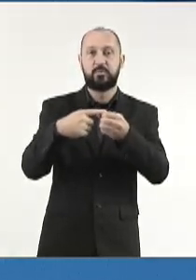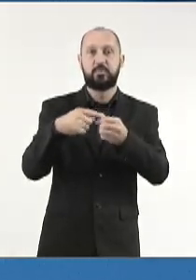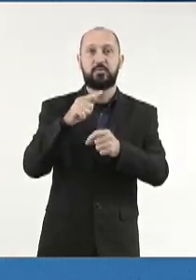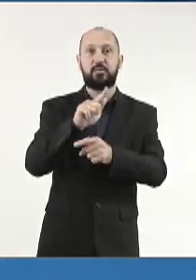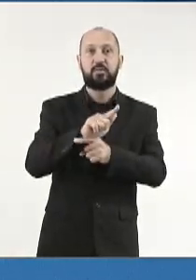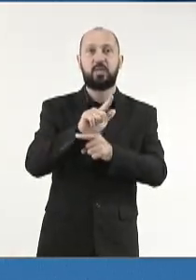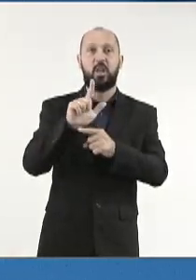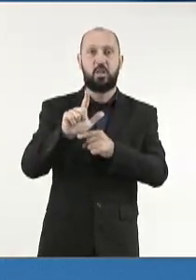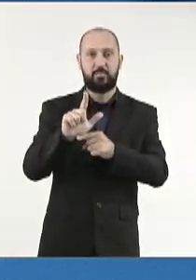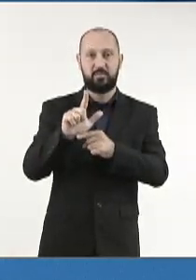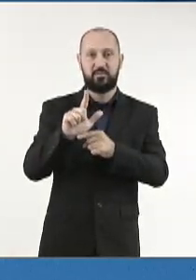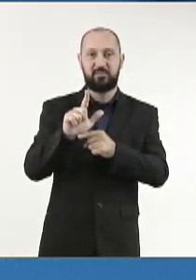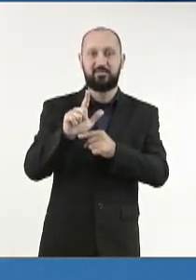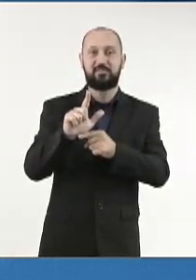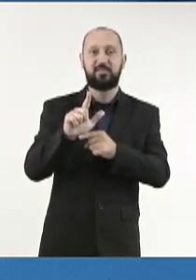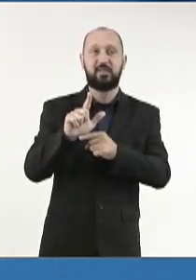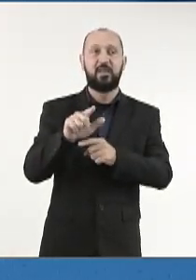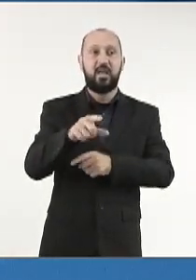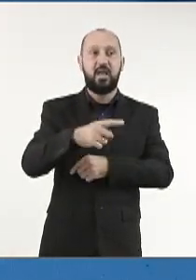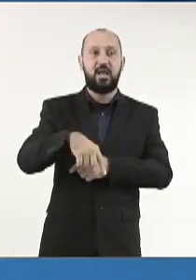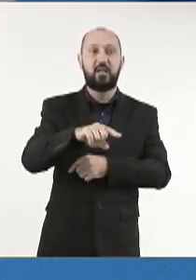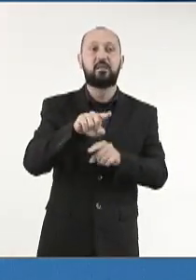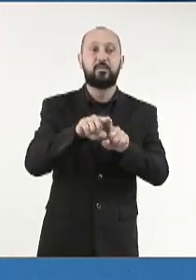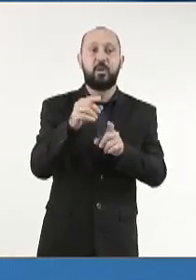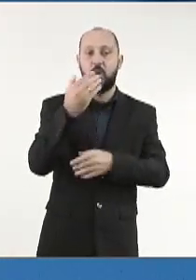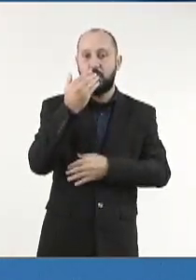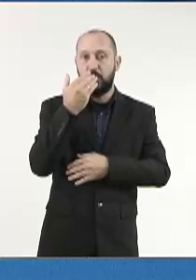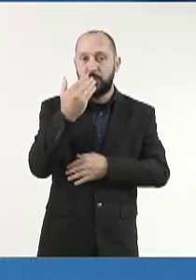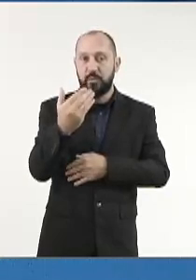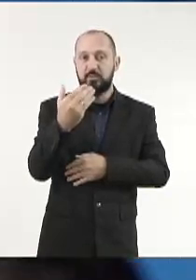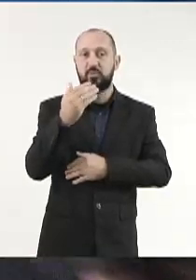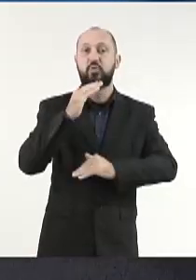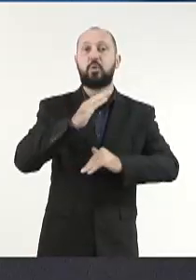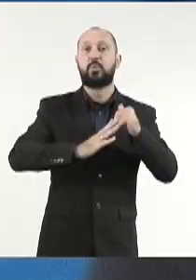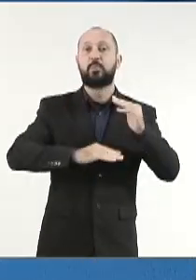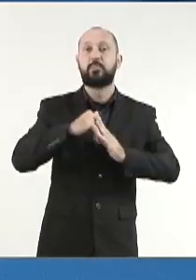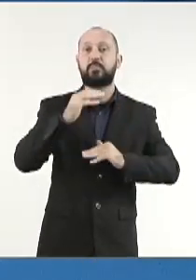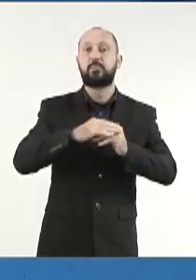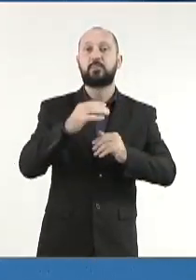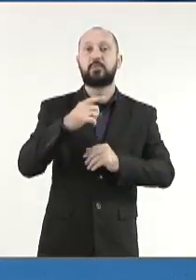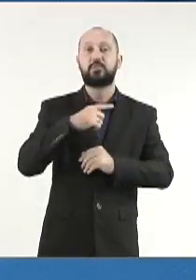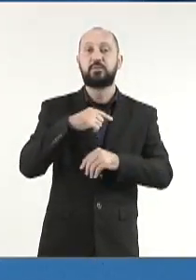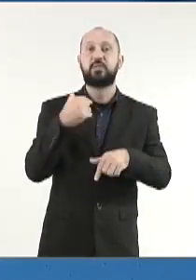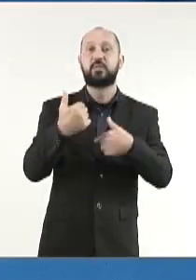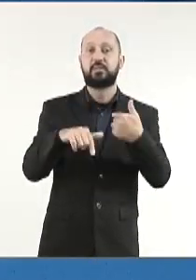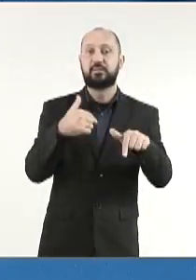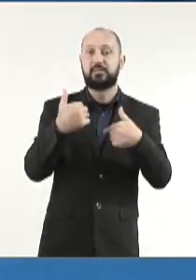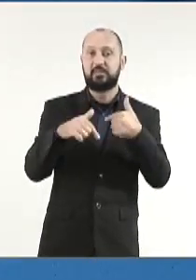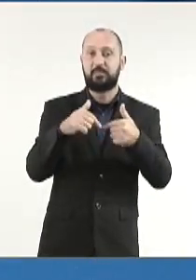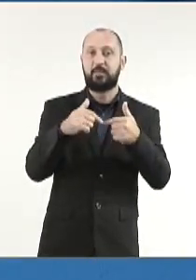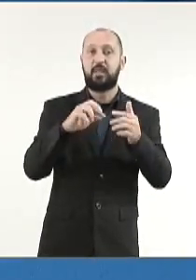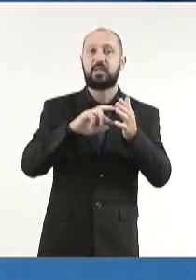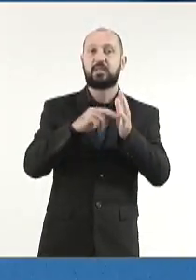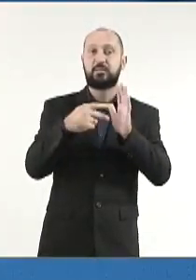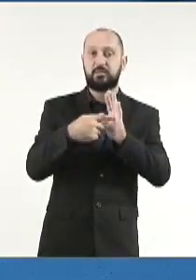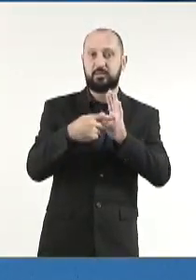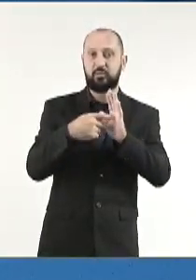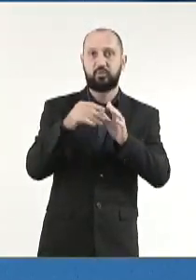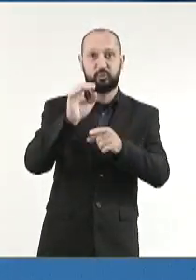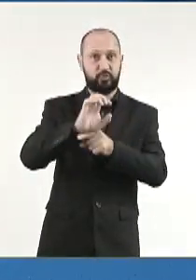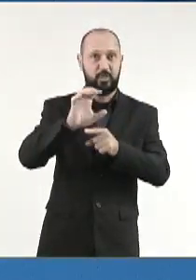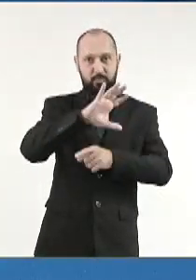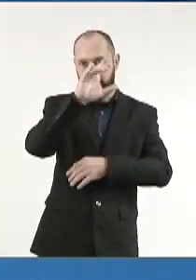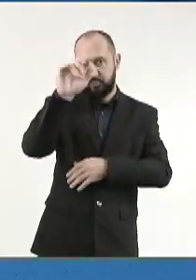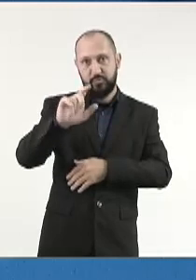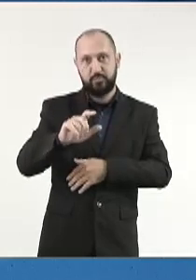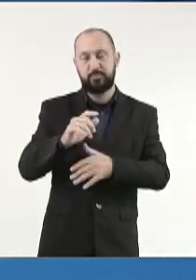da Laguna. Esse também é um pedido dos agentes. Nós temos trabalhado nesse sentido em todo o estado de